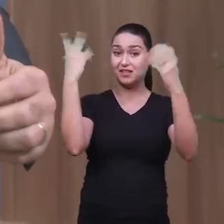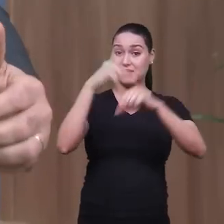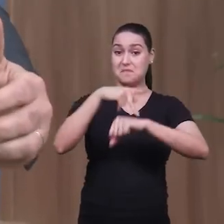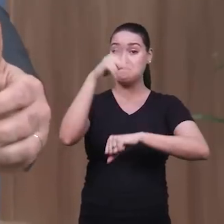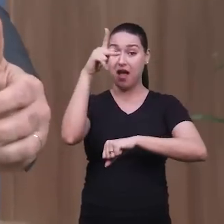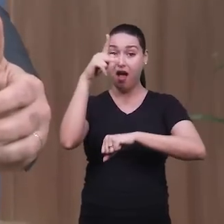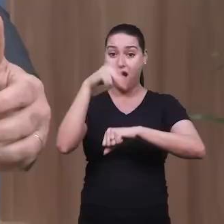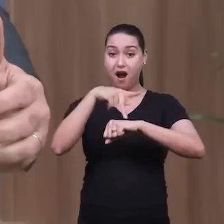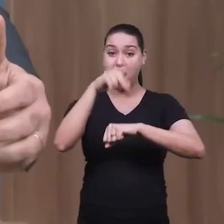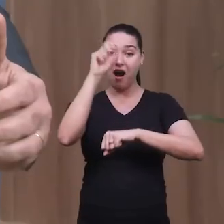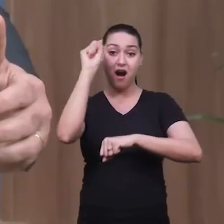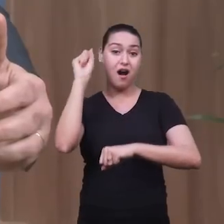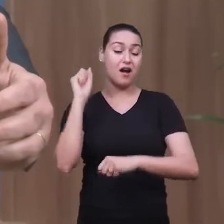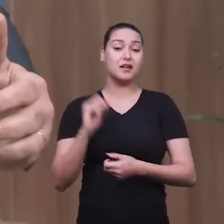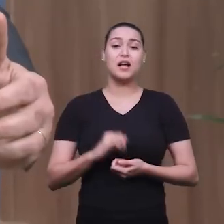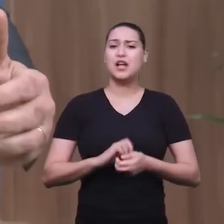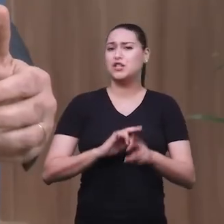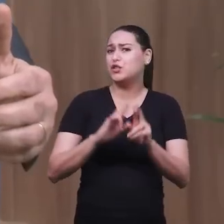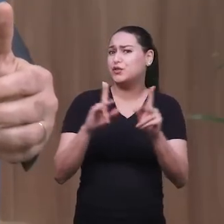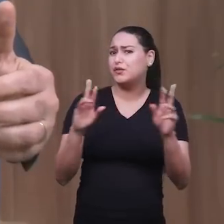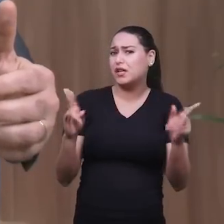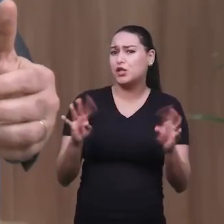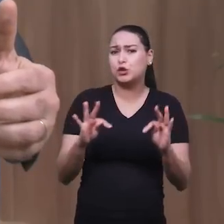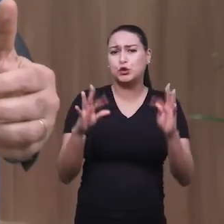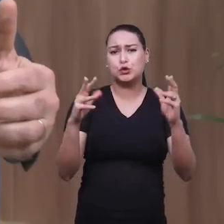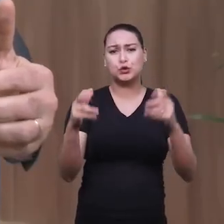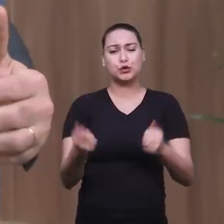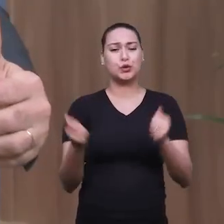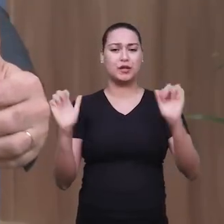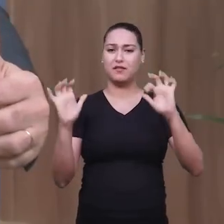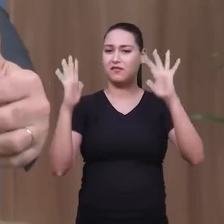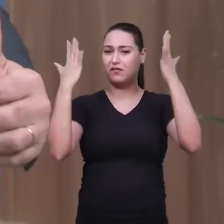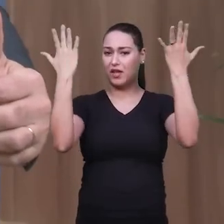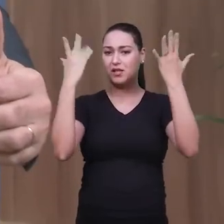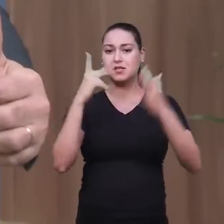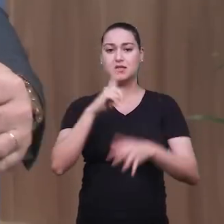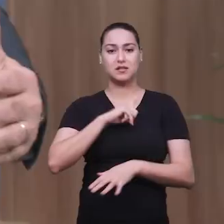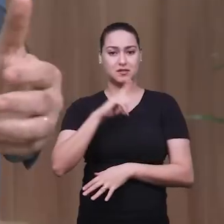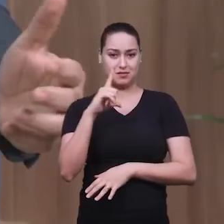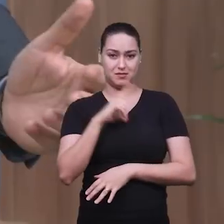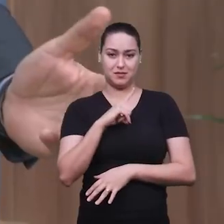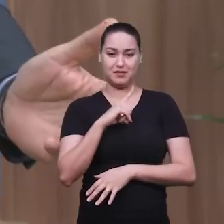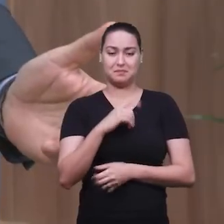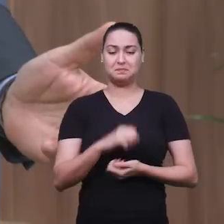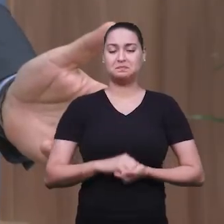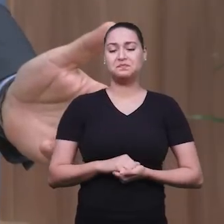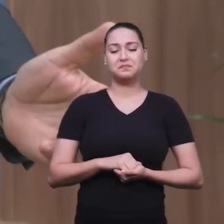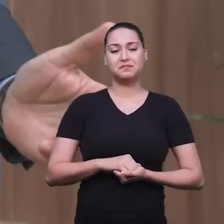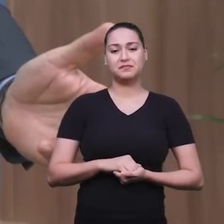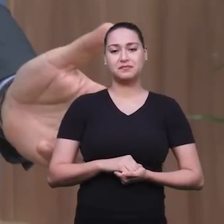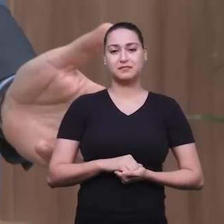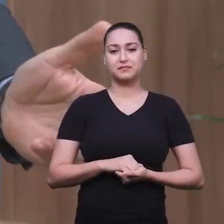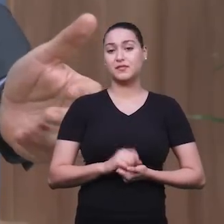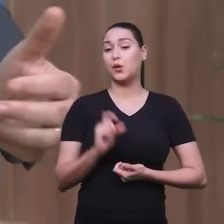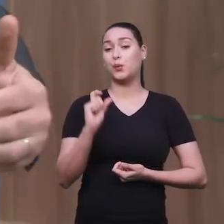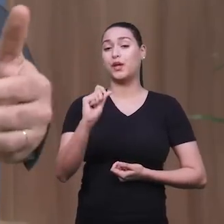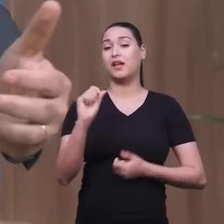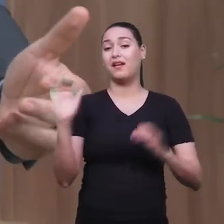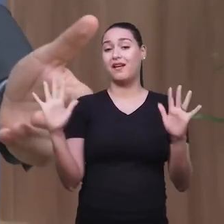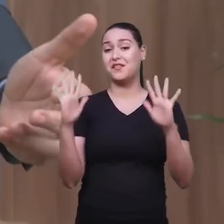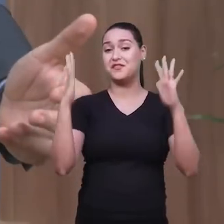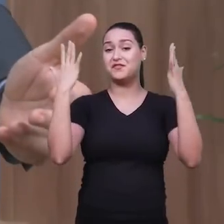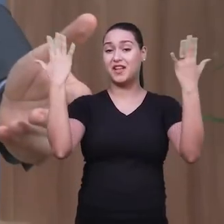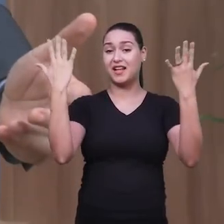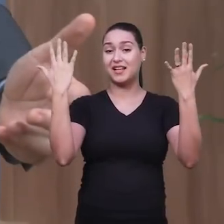a característica dessa festa que é diferente de todas as outras festas que existem, ou uma